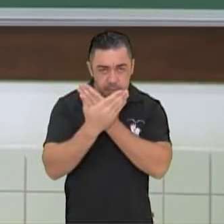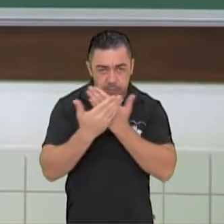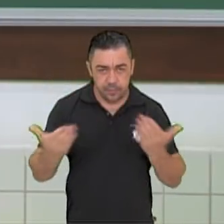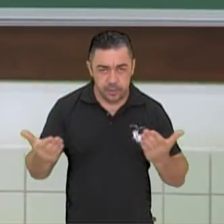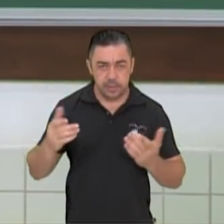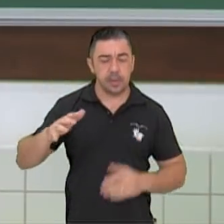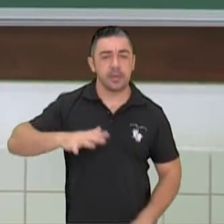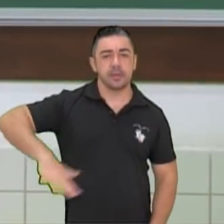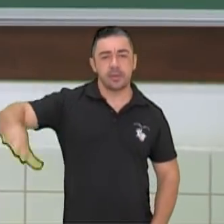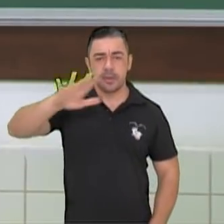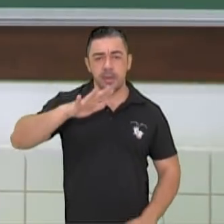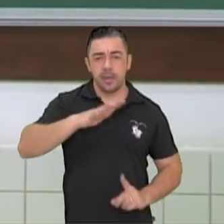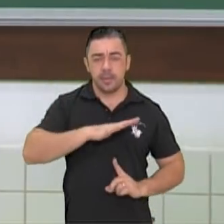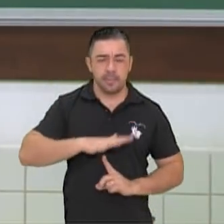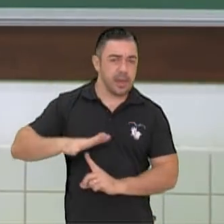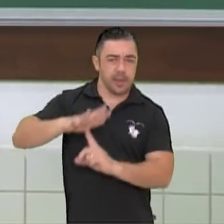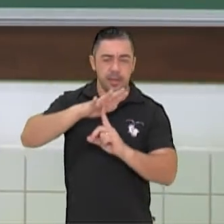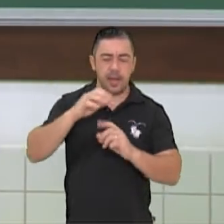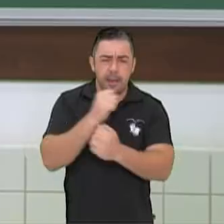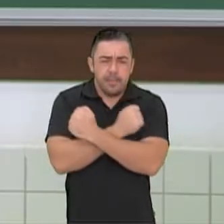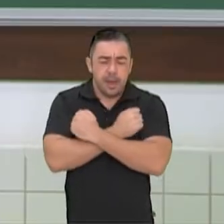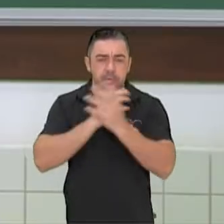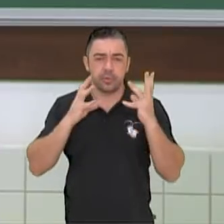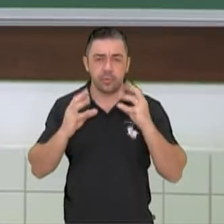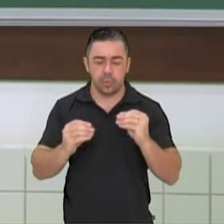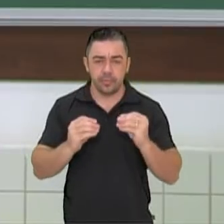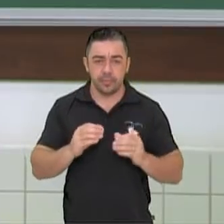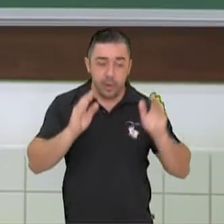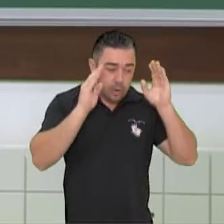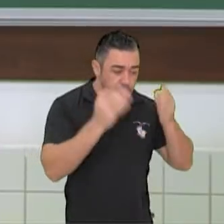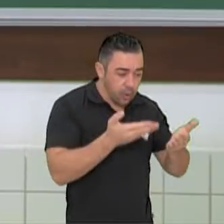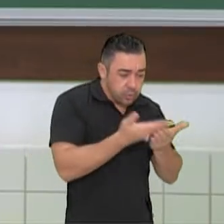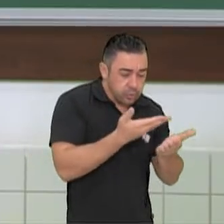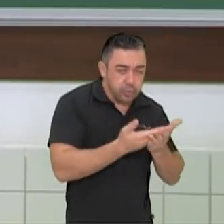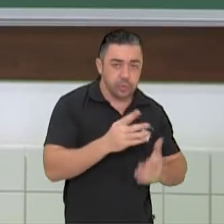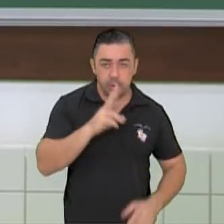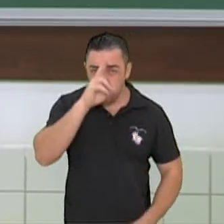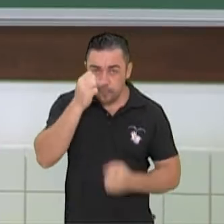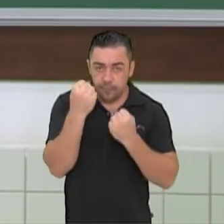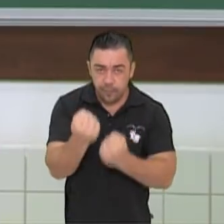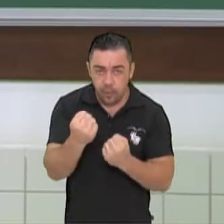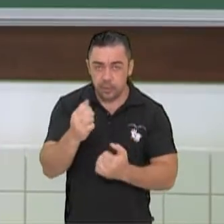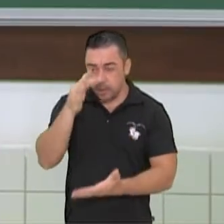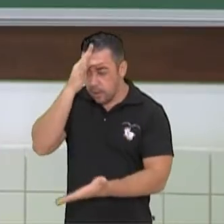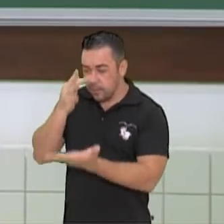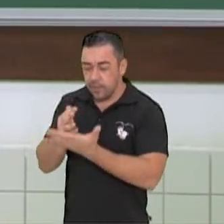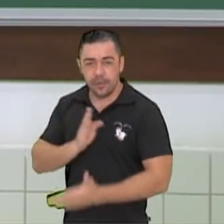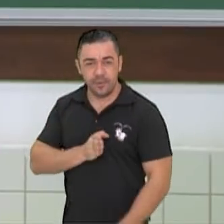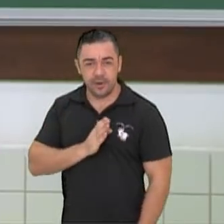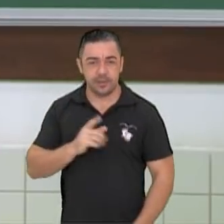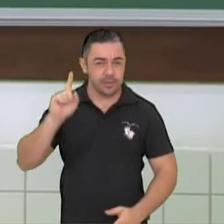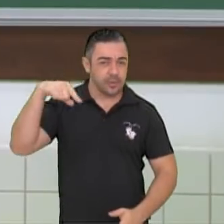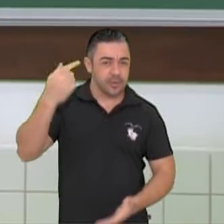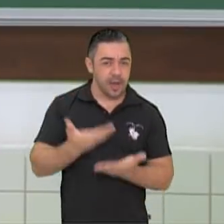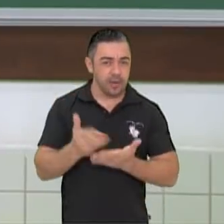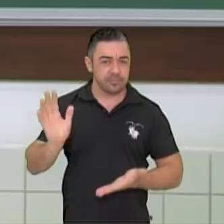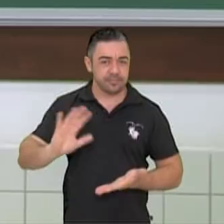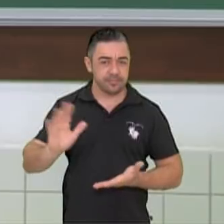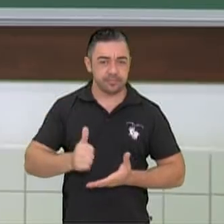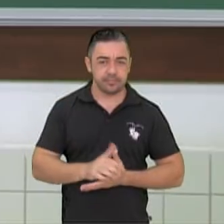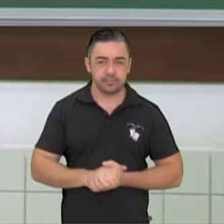aí do Paranazão todo. Um abração a todos vocês. Como sempre, foco nos estudos, força, fé no coração. Até a próxima, valeu!